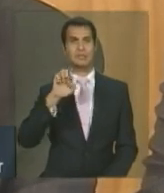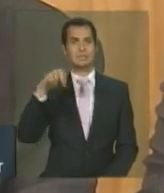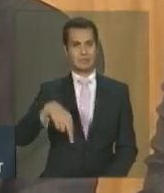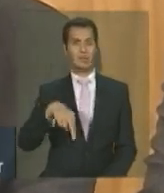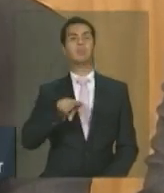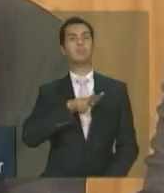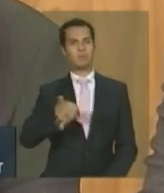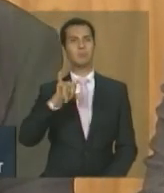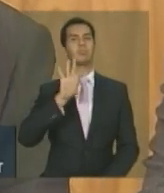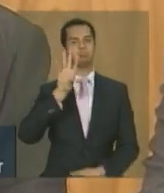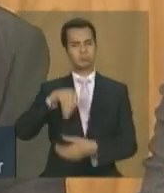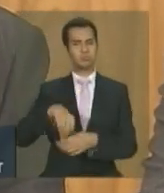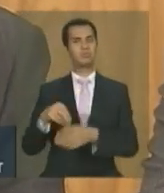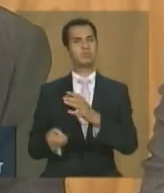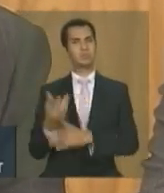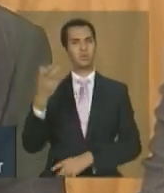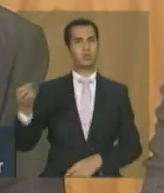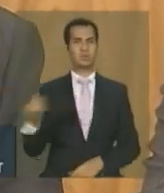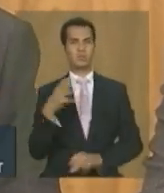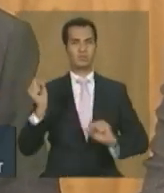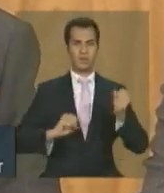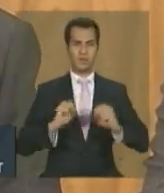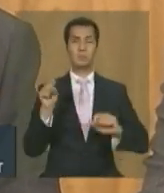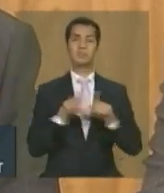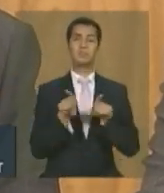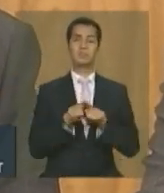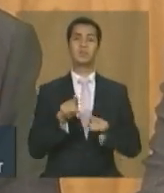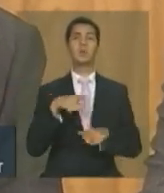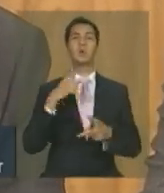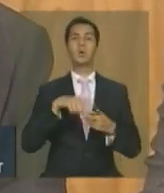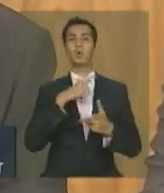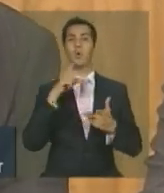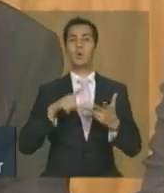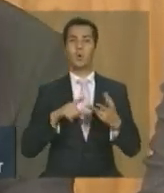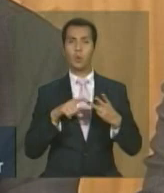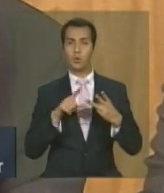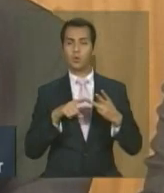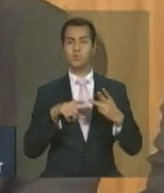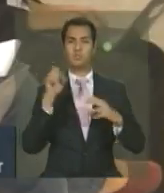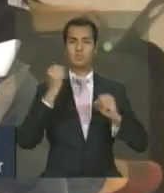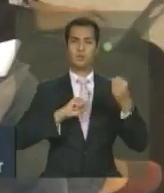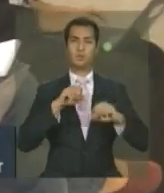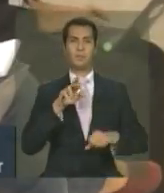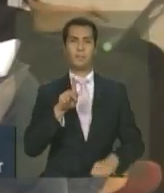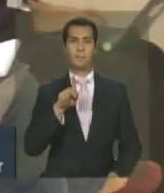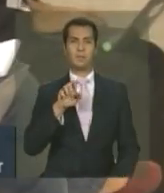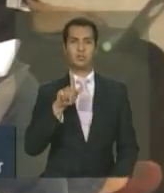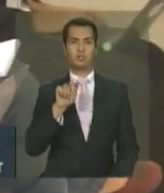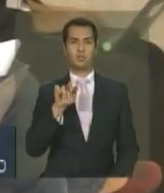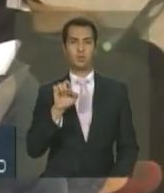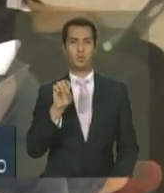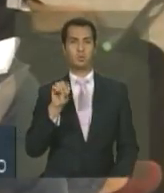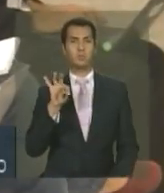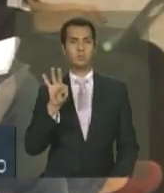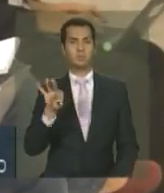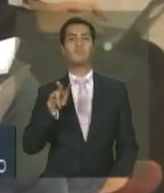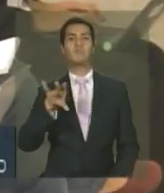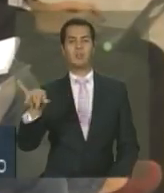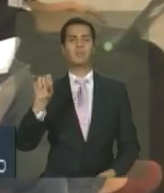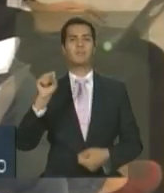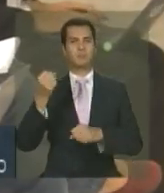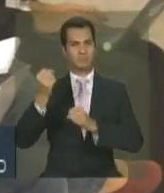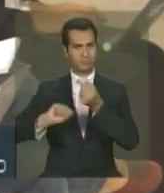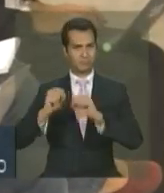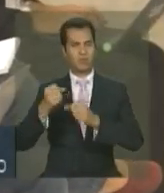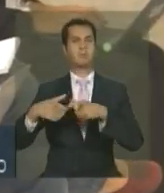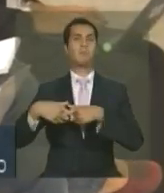Peugeot vai anunciar também uma expansão, uma duplicação da planta que tem na região. Então, aquela região